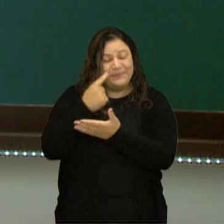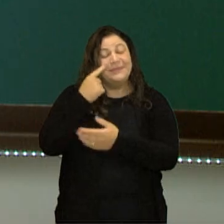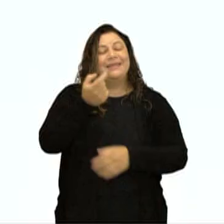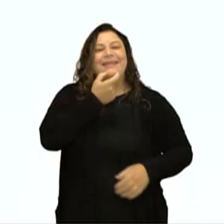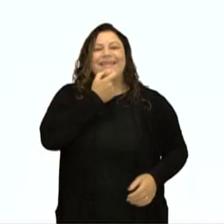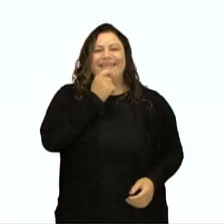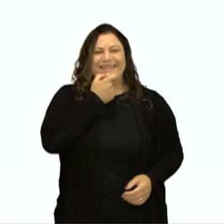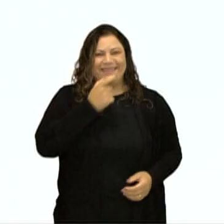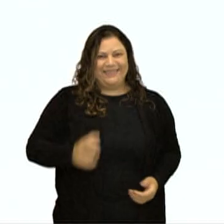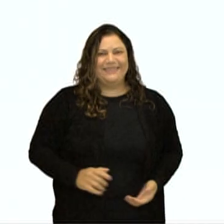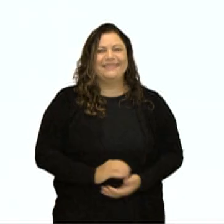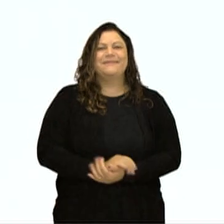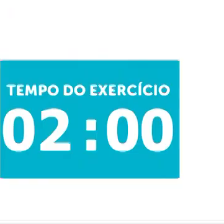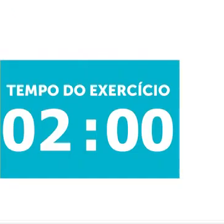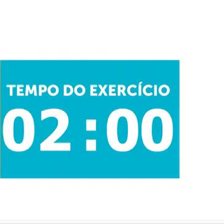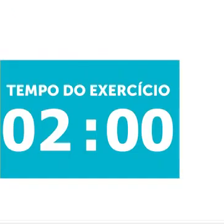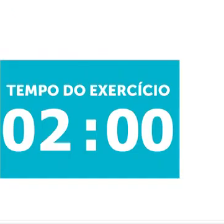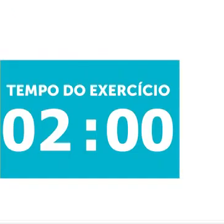Let's go!